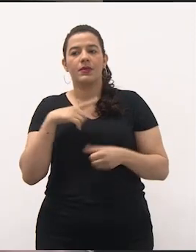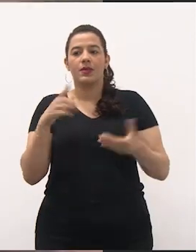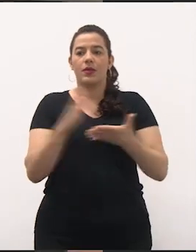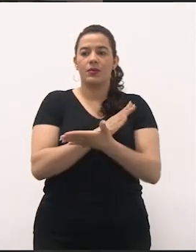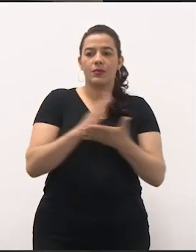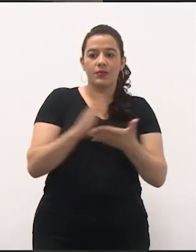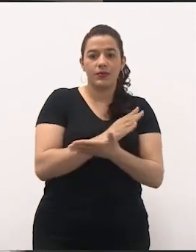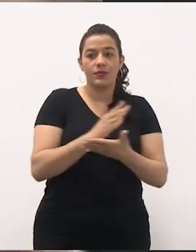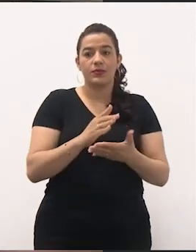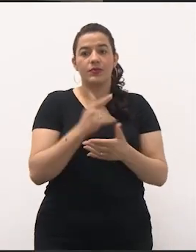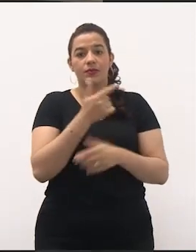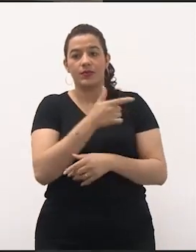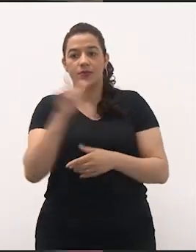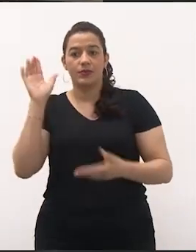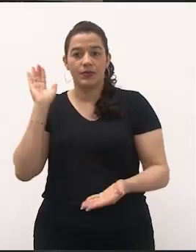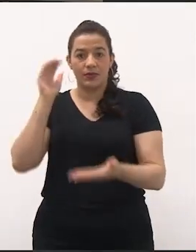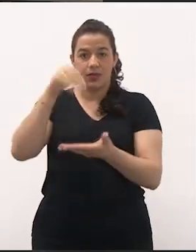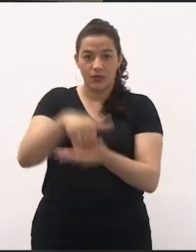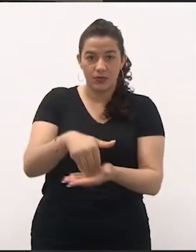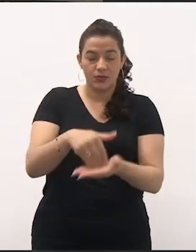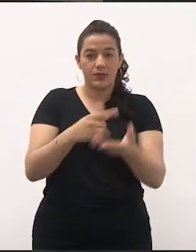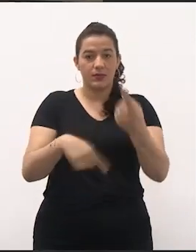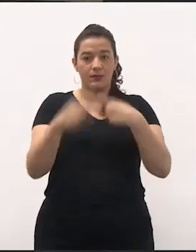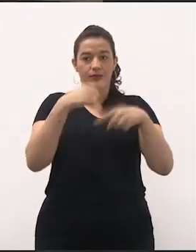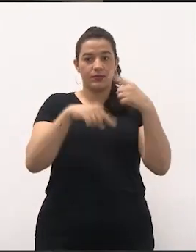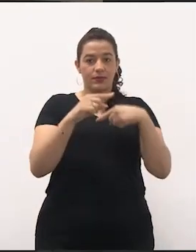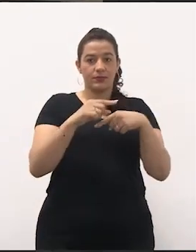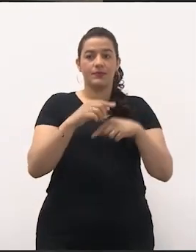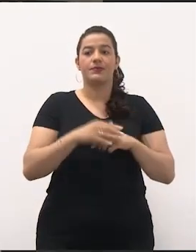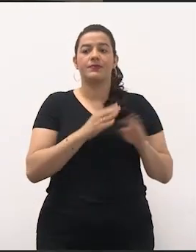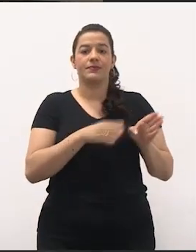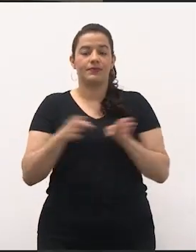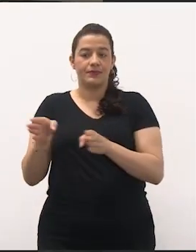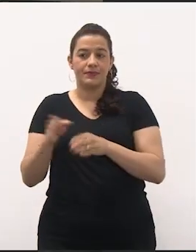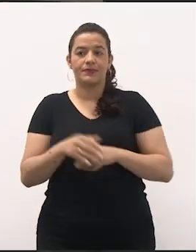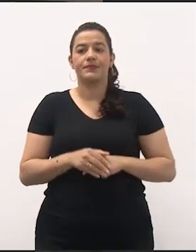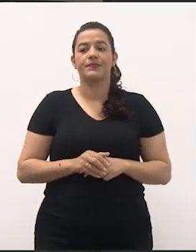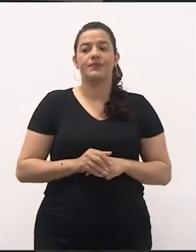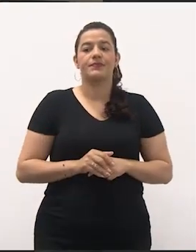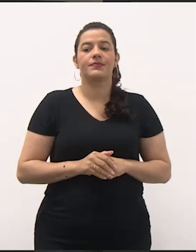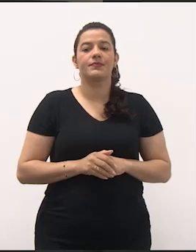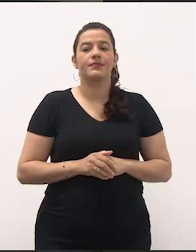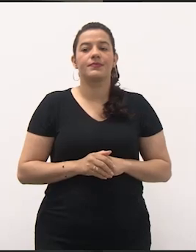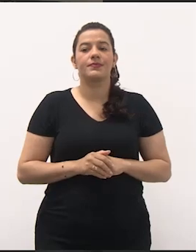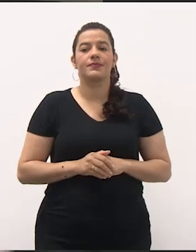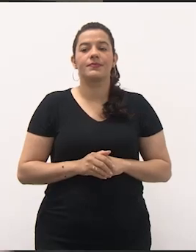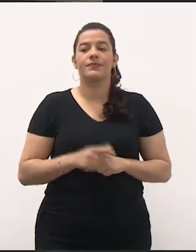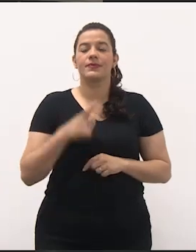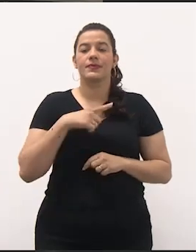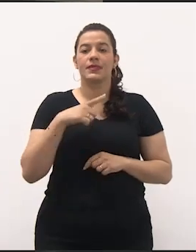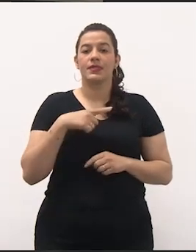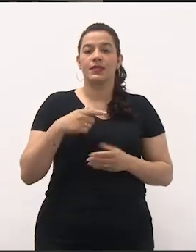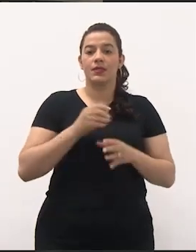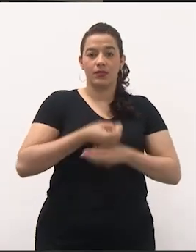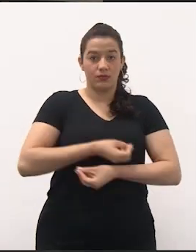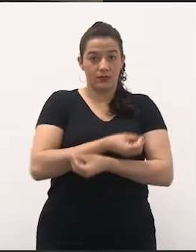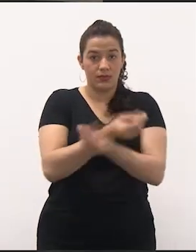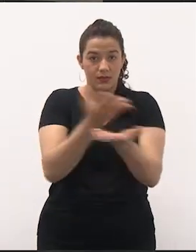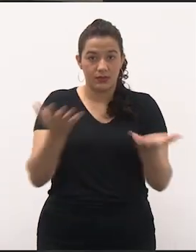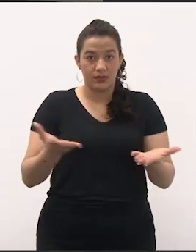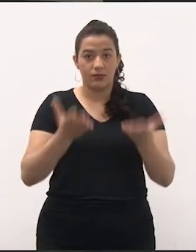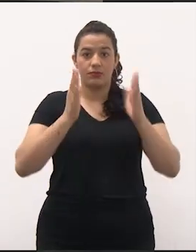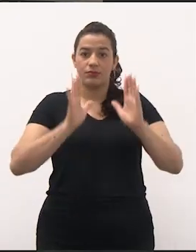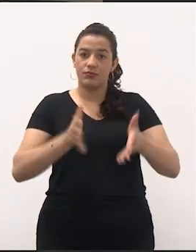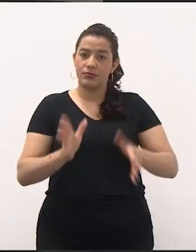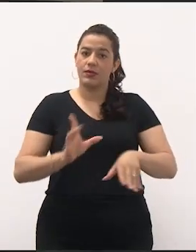relação ao material, então eu vou da última para o primeiro, antes de ir para o cronograma. o material já foi disponibilizado às